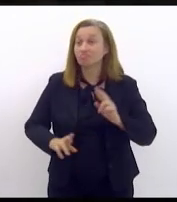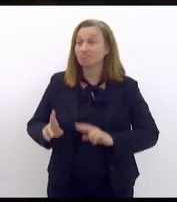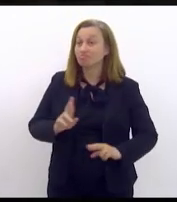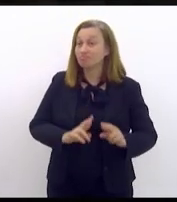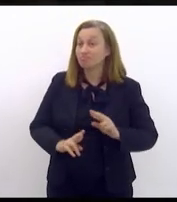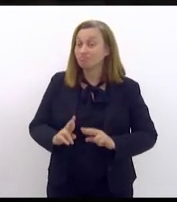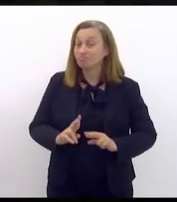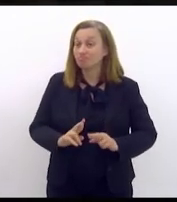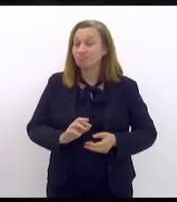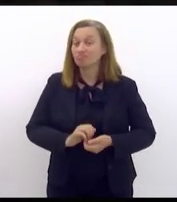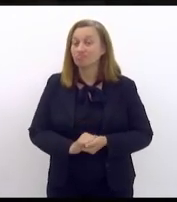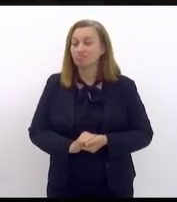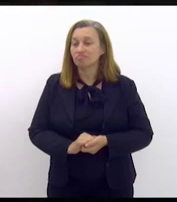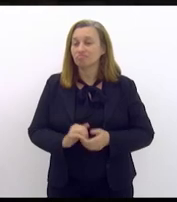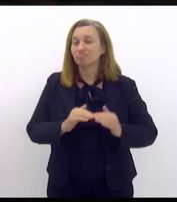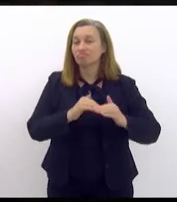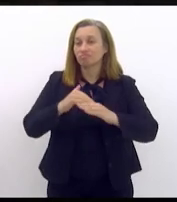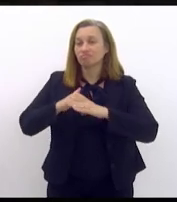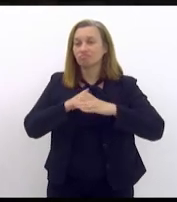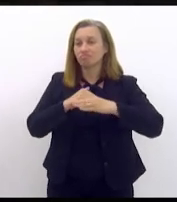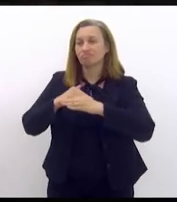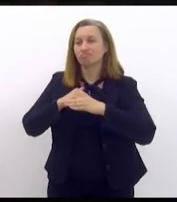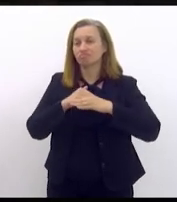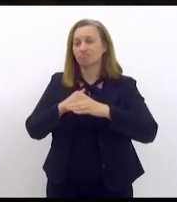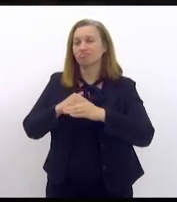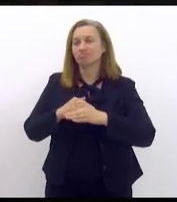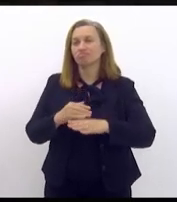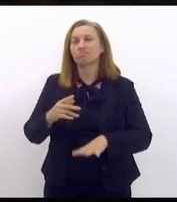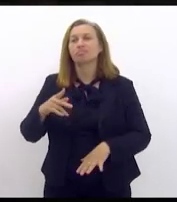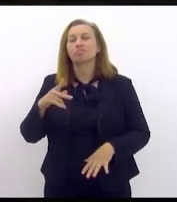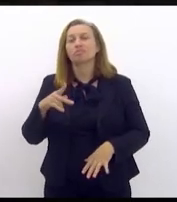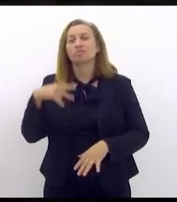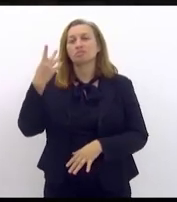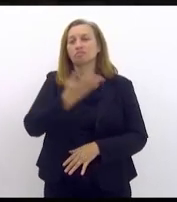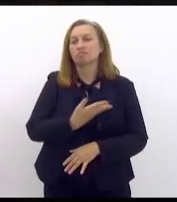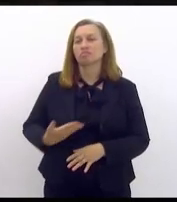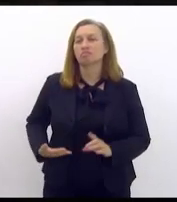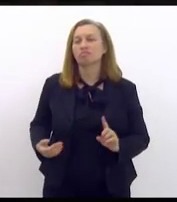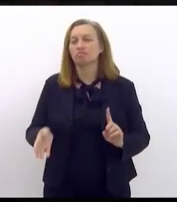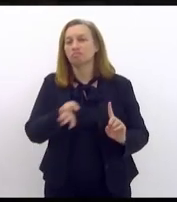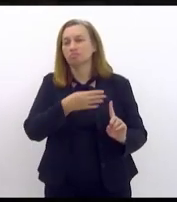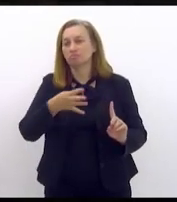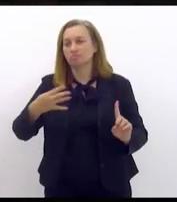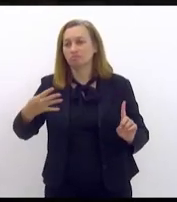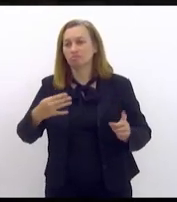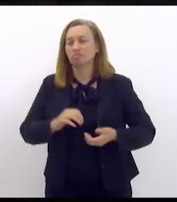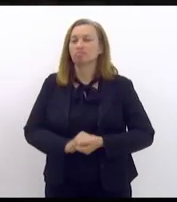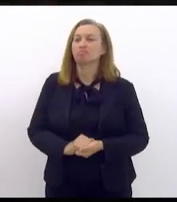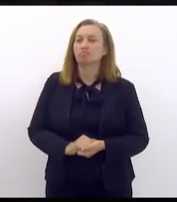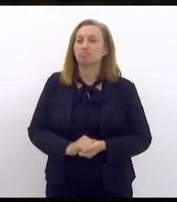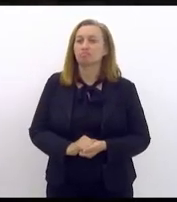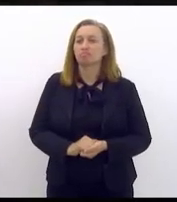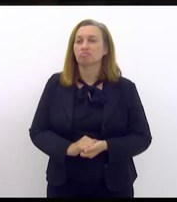de equidade de políticas públicas de efetivação para a cidadania da população LGBTQIA+.